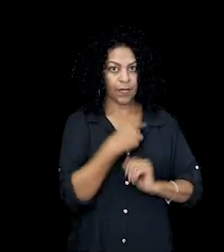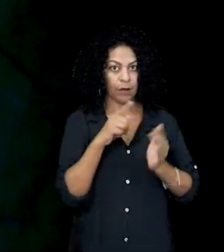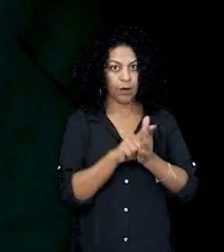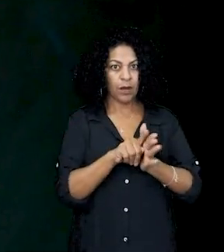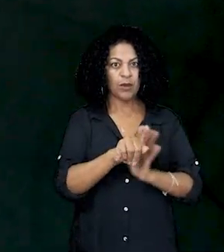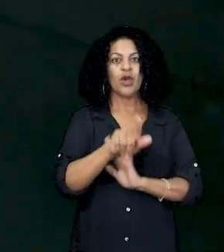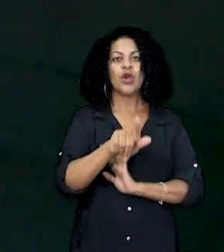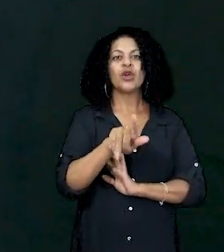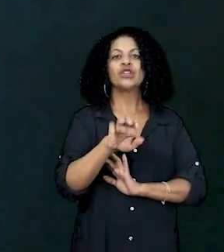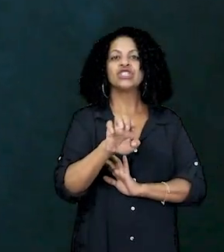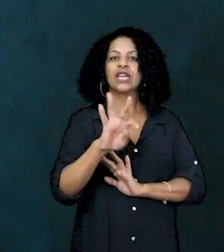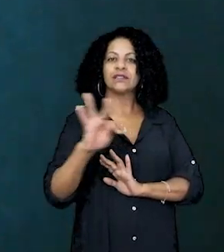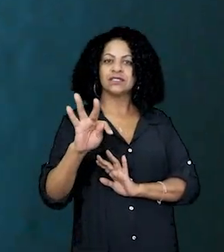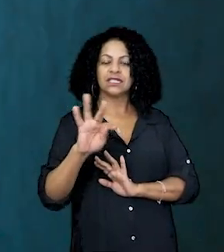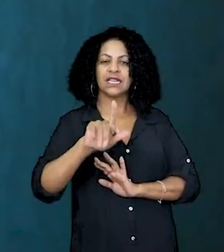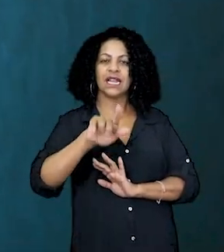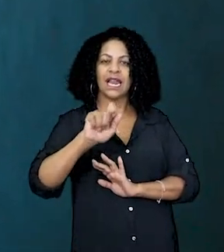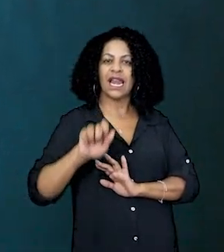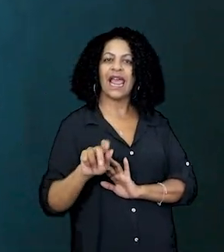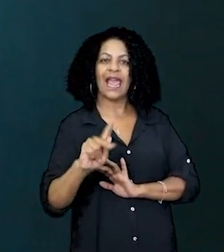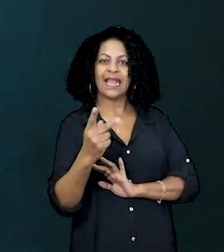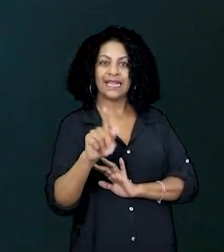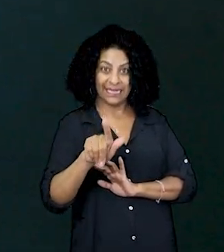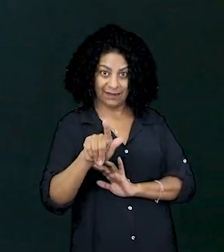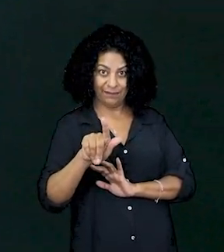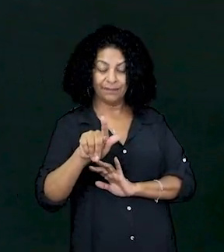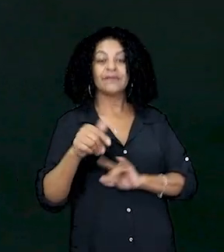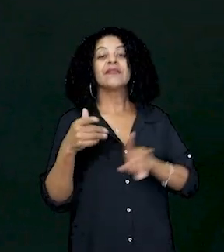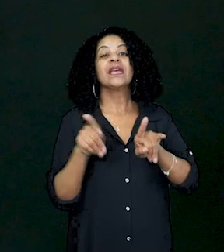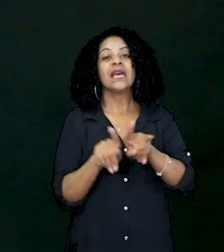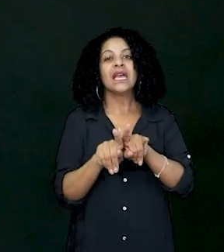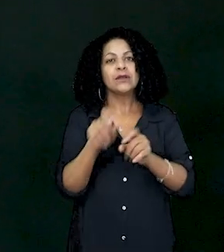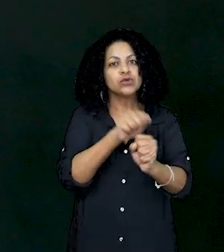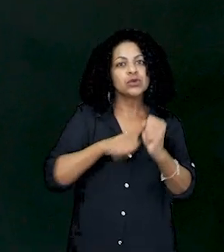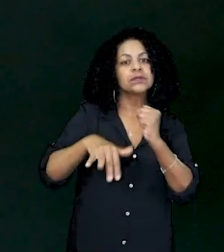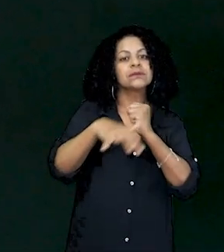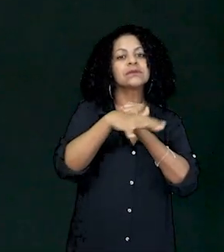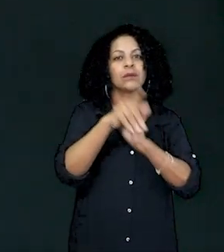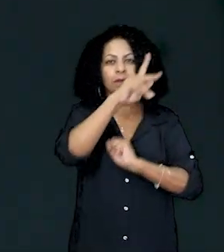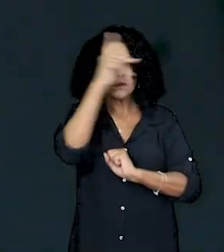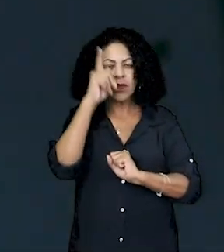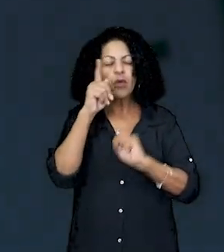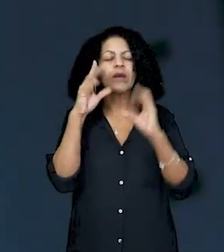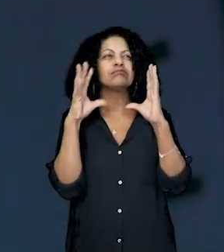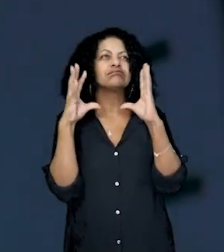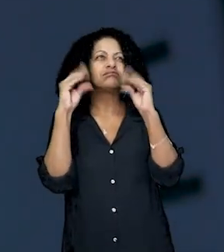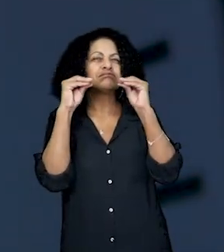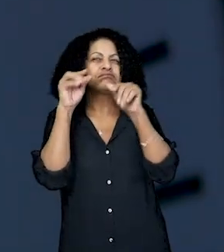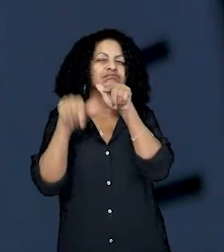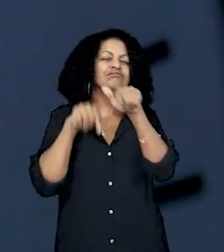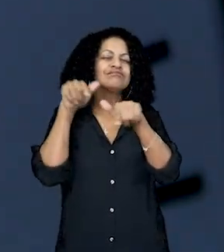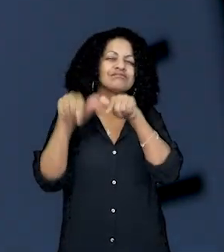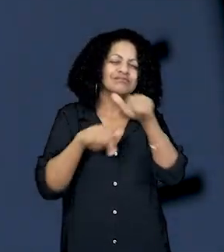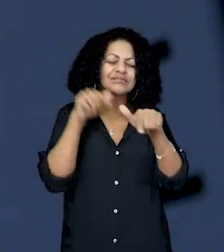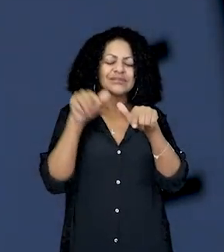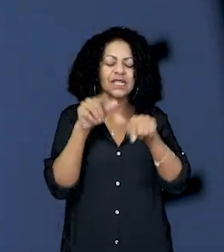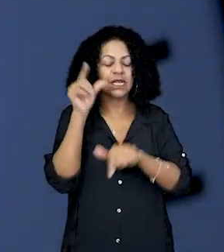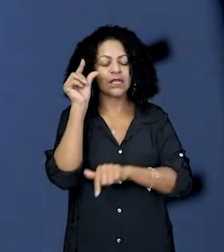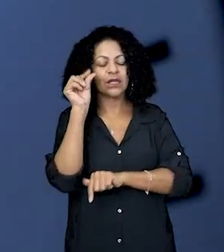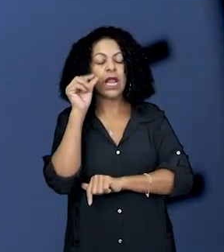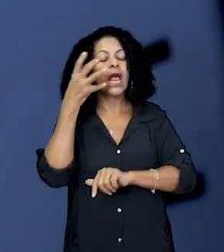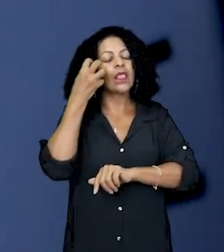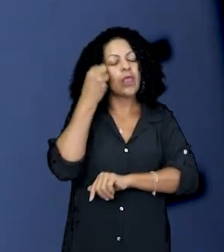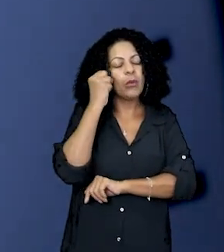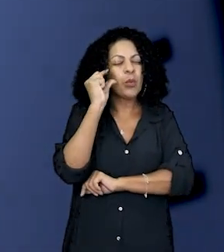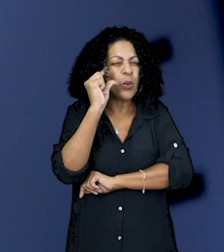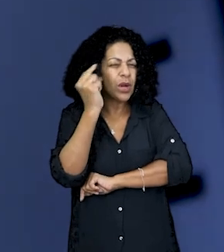de jet lag social. O que é isso? Quando a pessoa, ela trabalha à noite, ela troca o dia pela noite, ela dorme uma